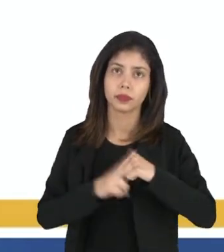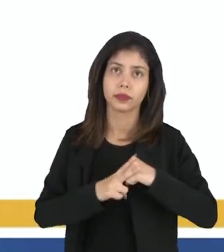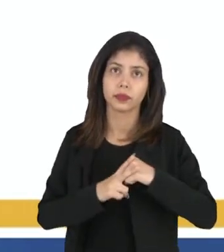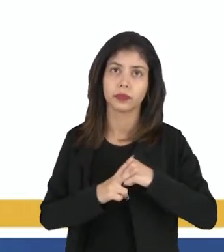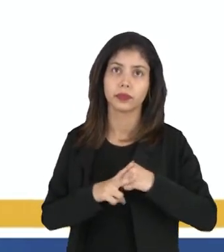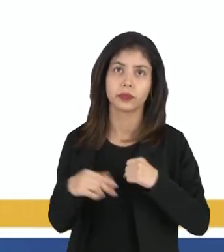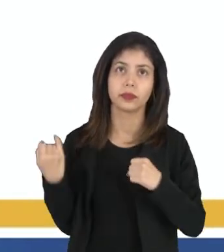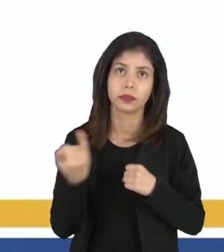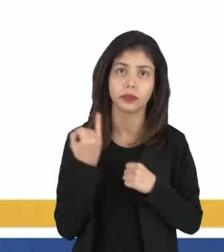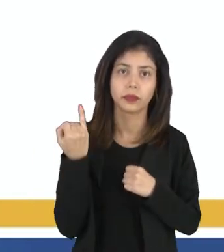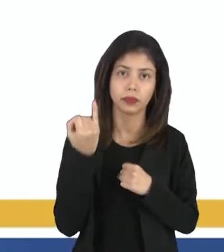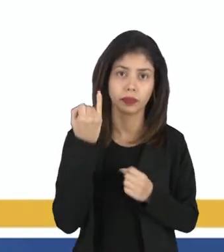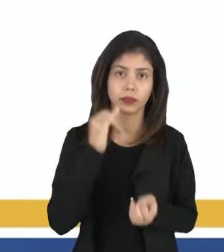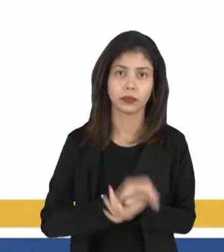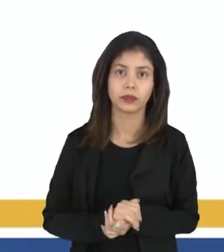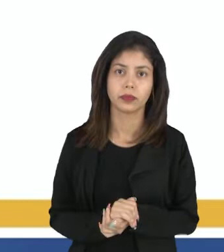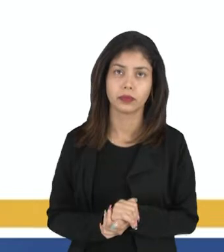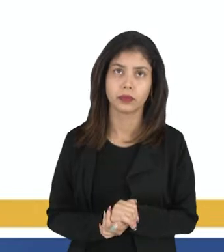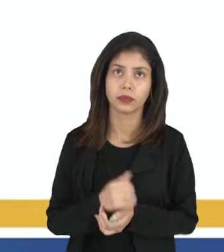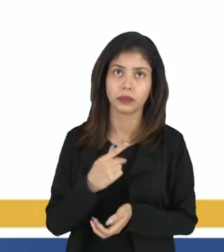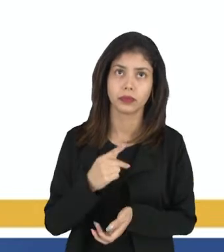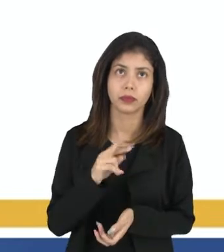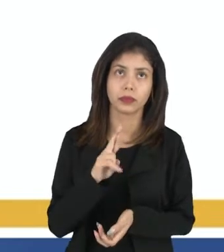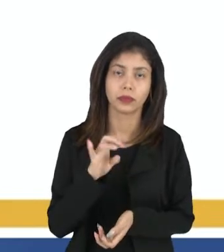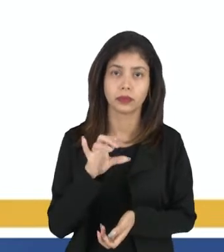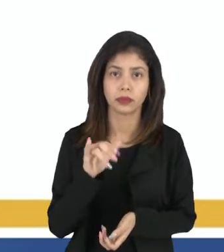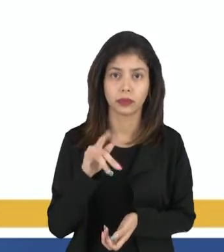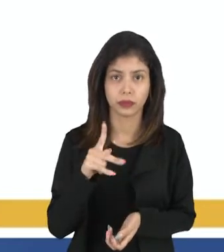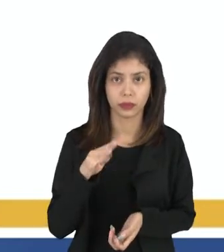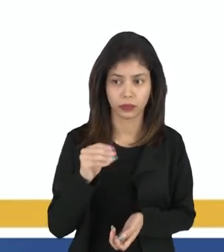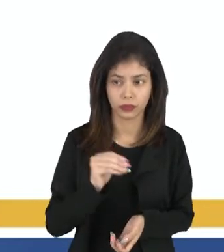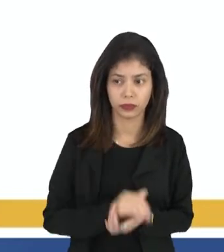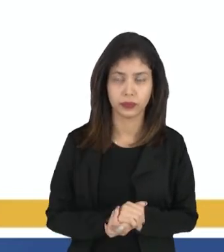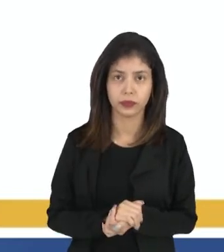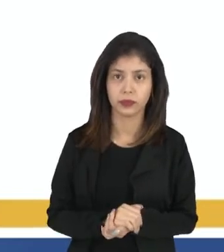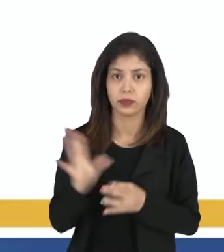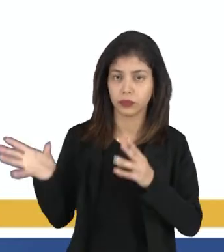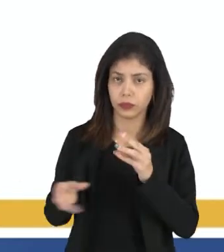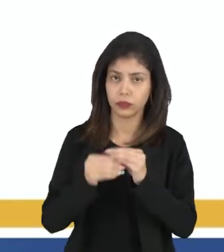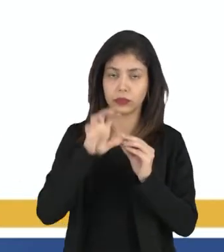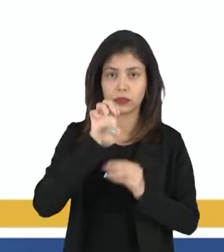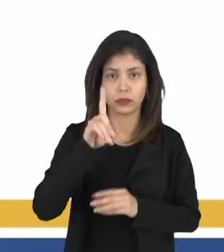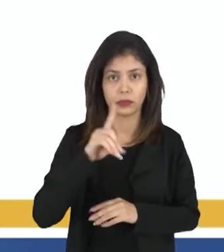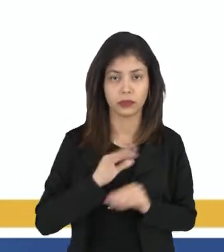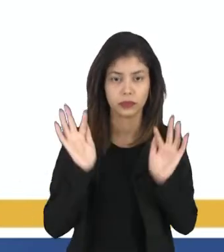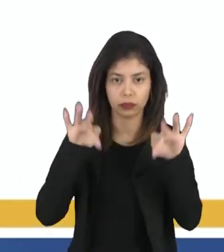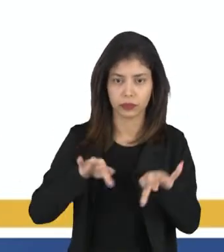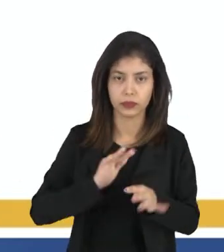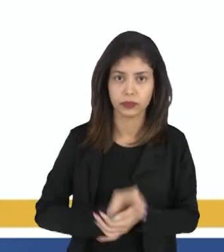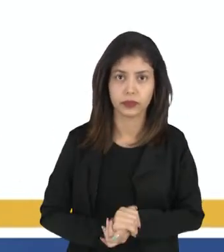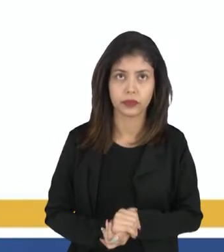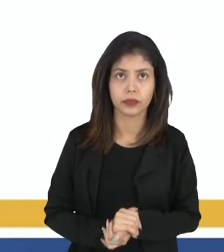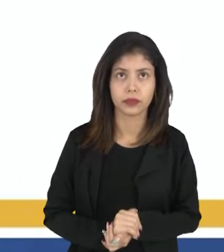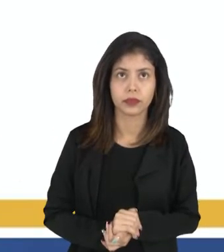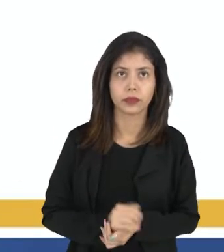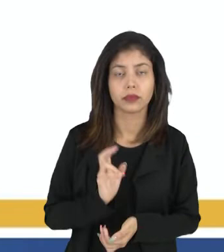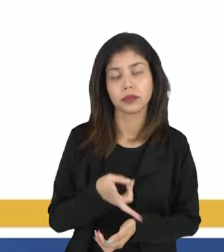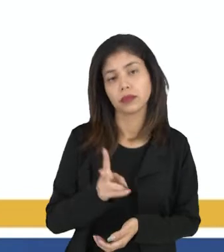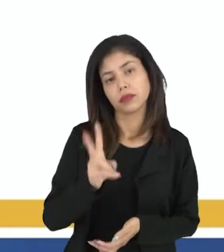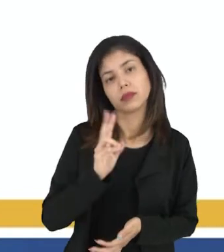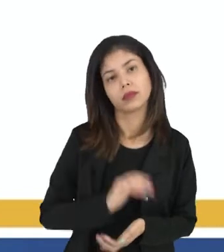verbo principal no particípio. Esse aí, como ele é regular, acrescentamos ed no final, para ele ficar no particípio.